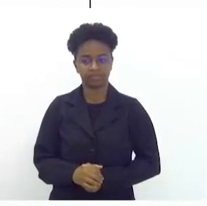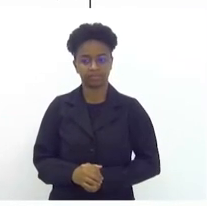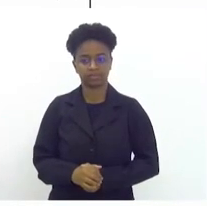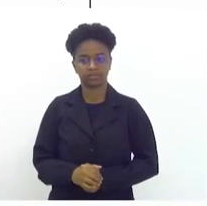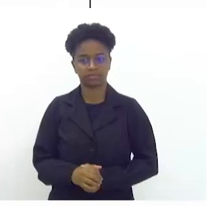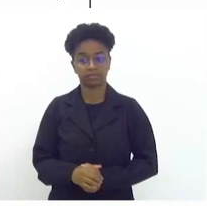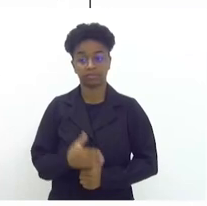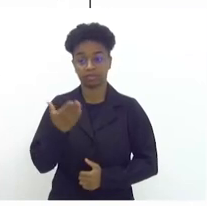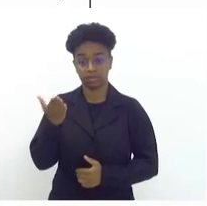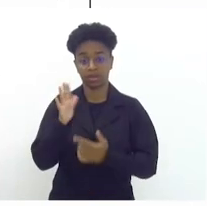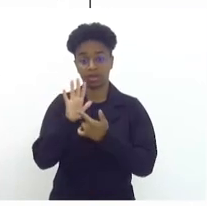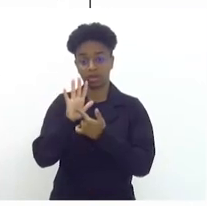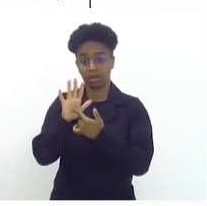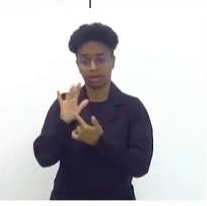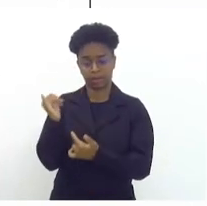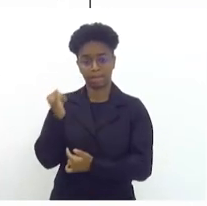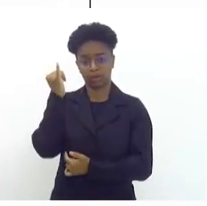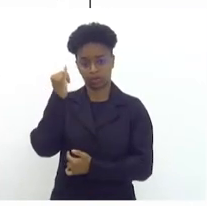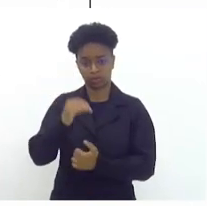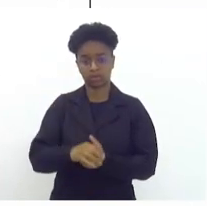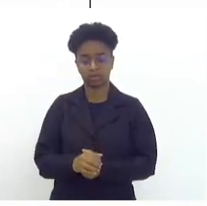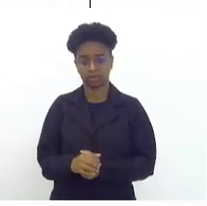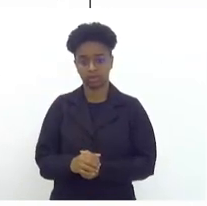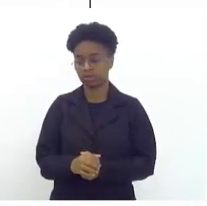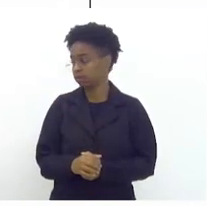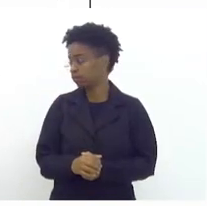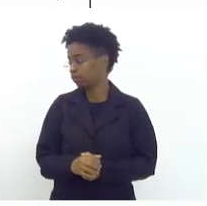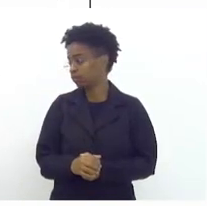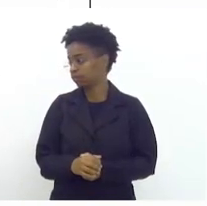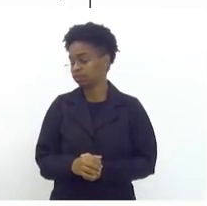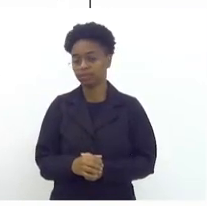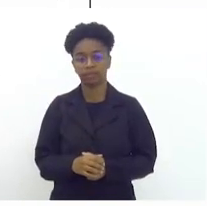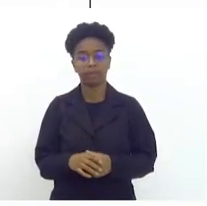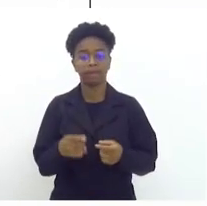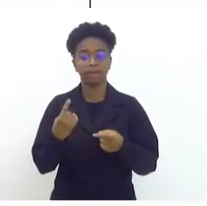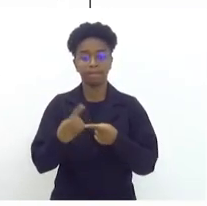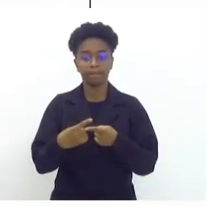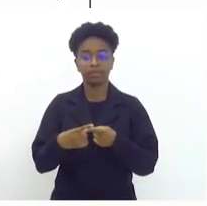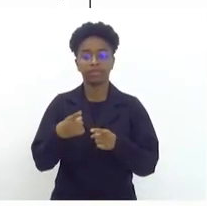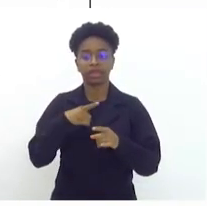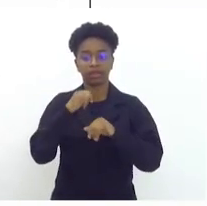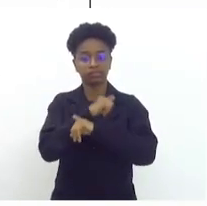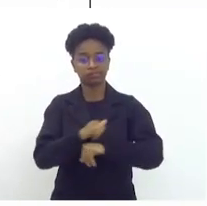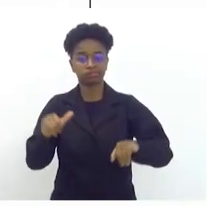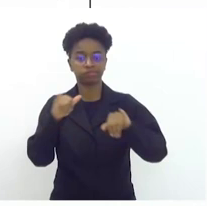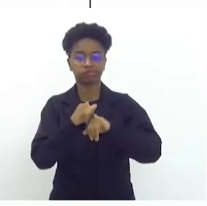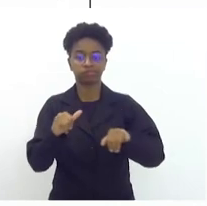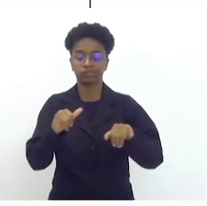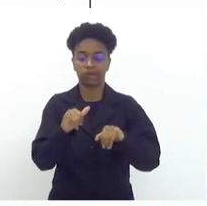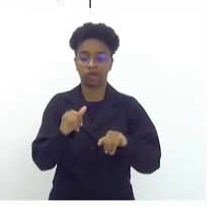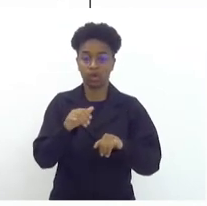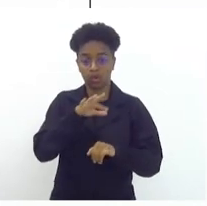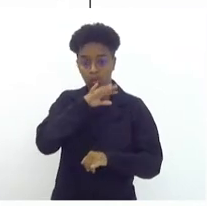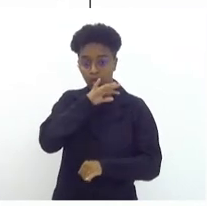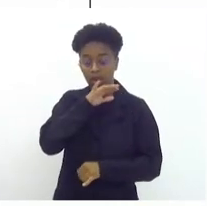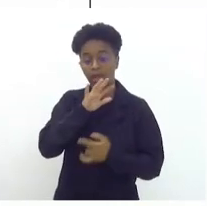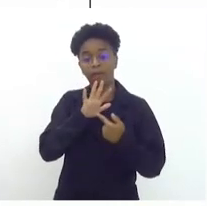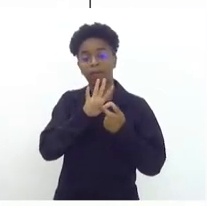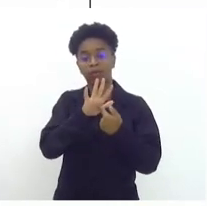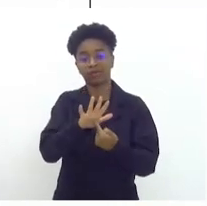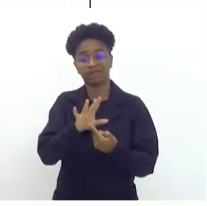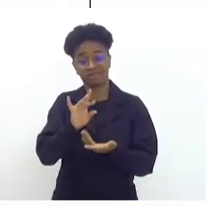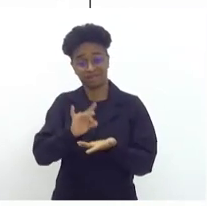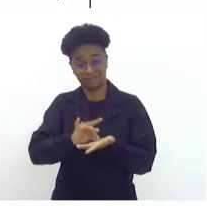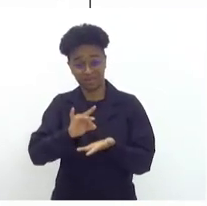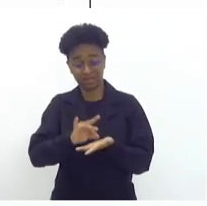Essa é muito importante o governador Zema né fez até uma delas declaração aí infeliz né e colocando que na